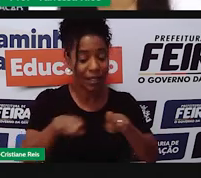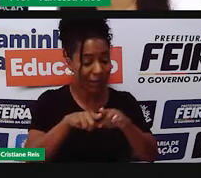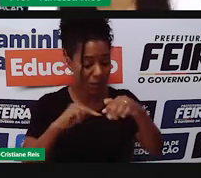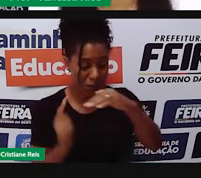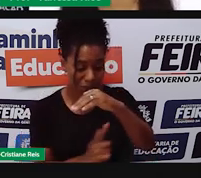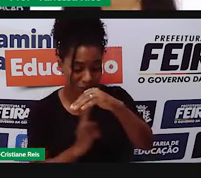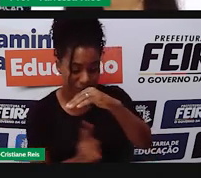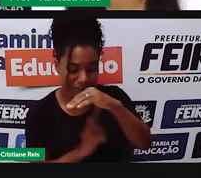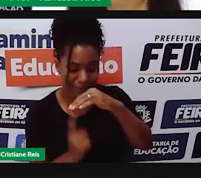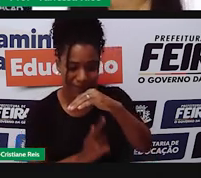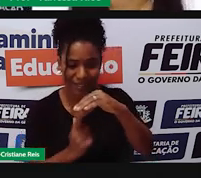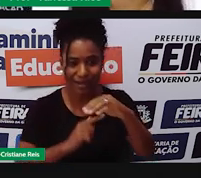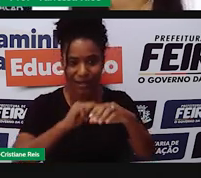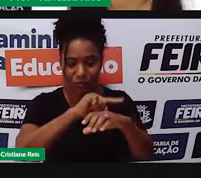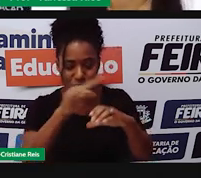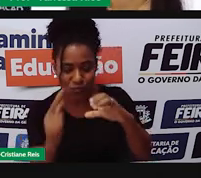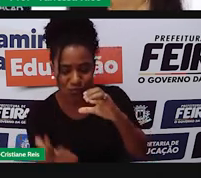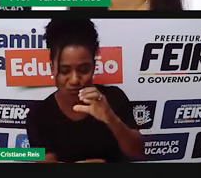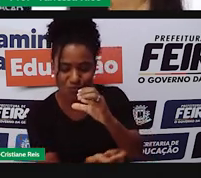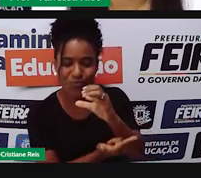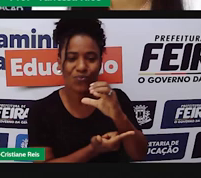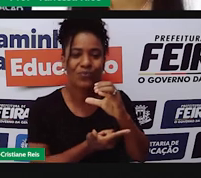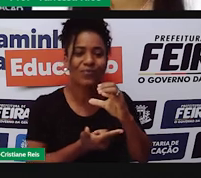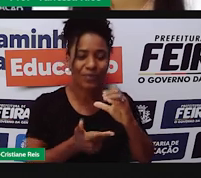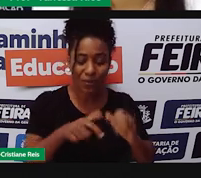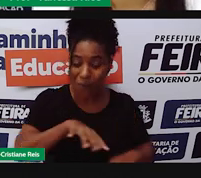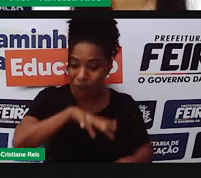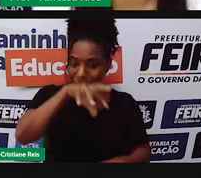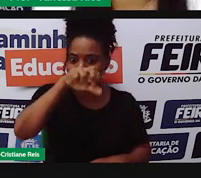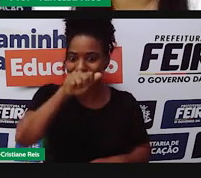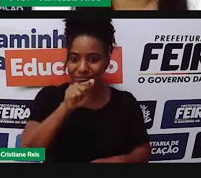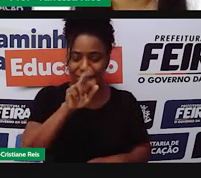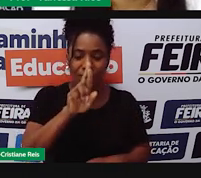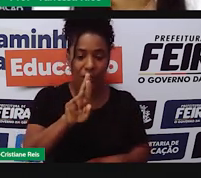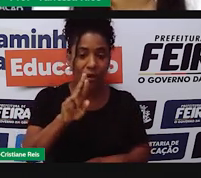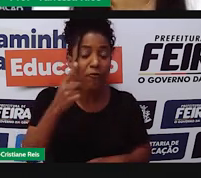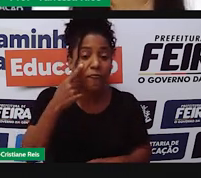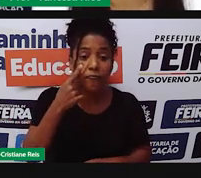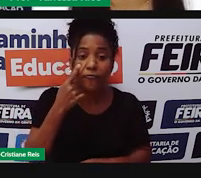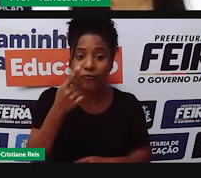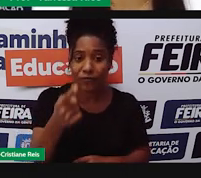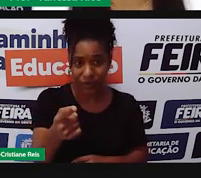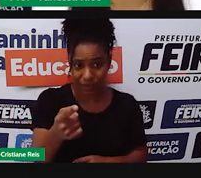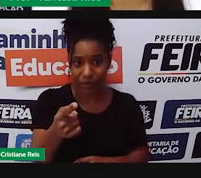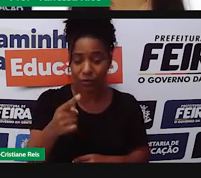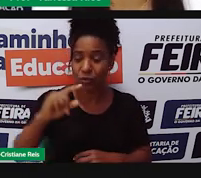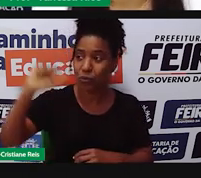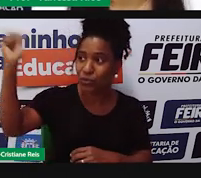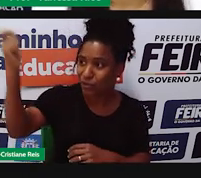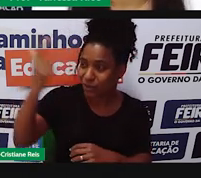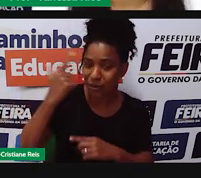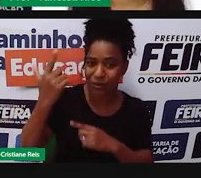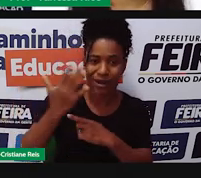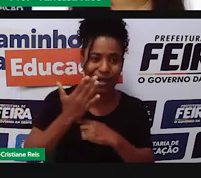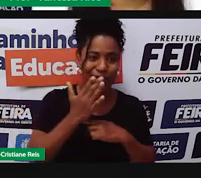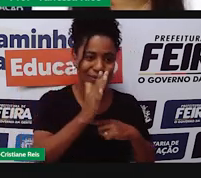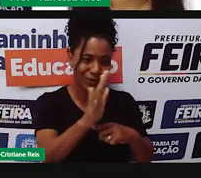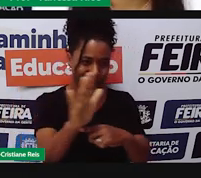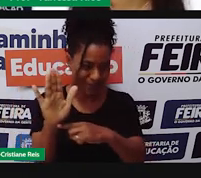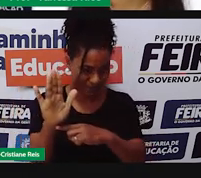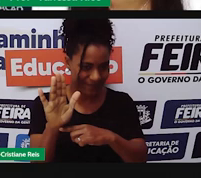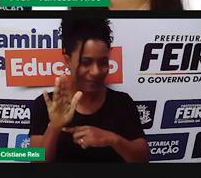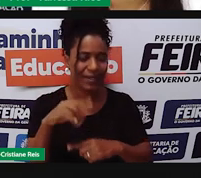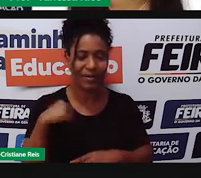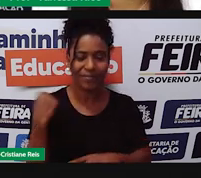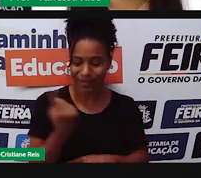de influenciar aí na fotossíntese, olha só quantos processos o Sol participa. Mas para a